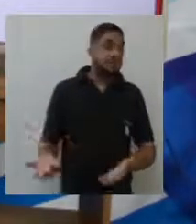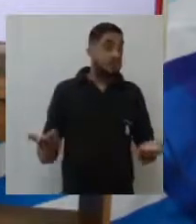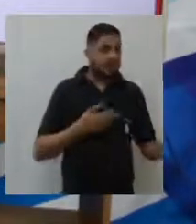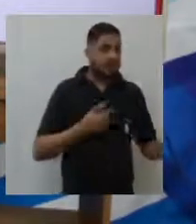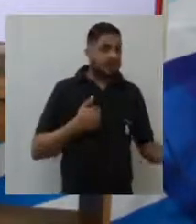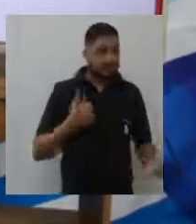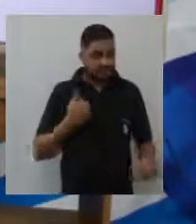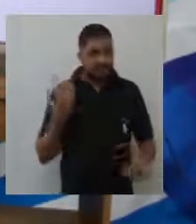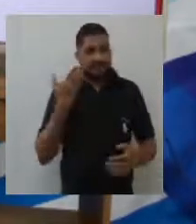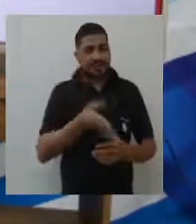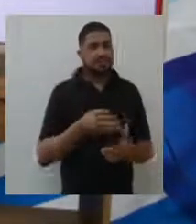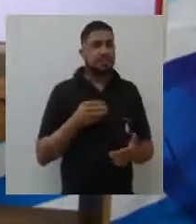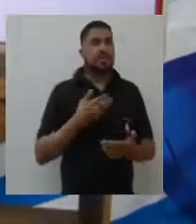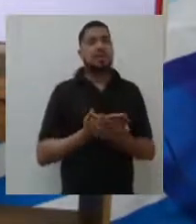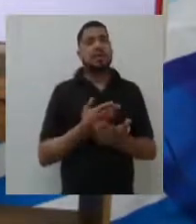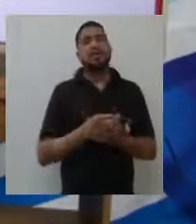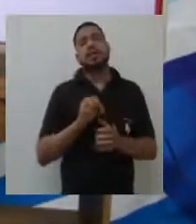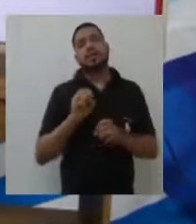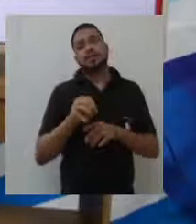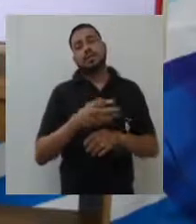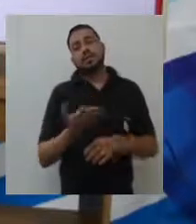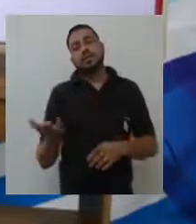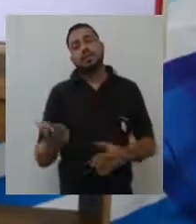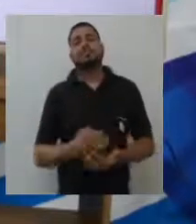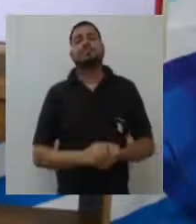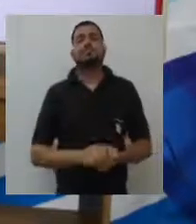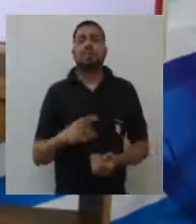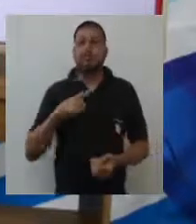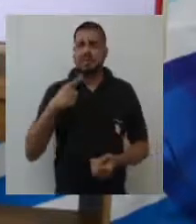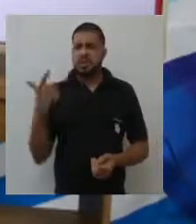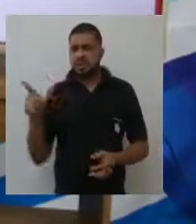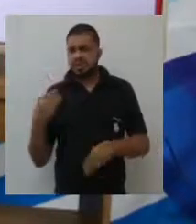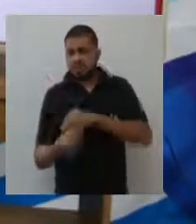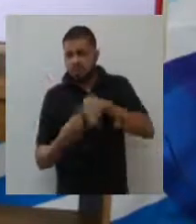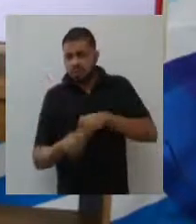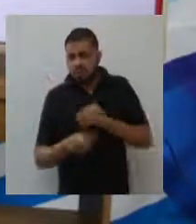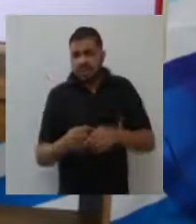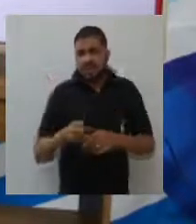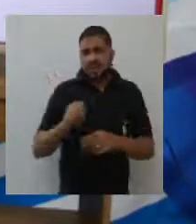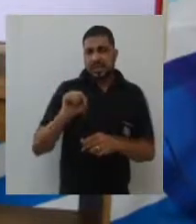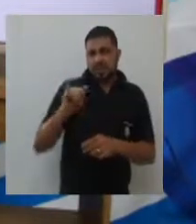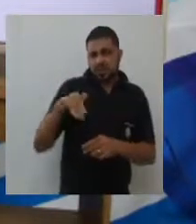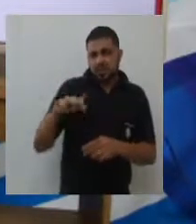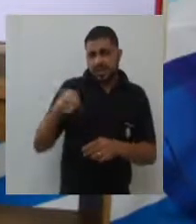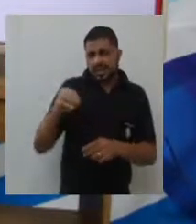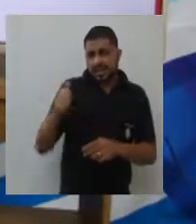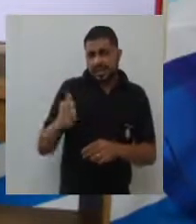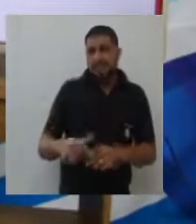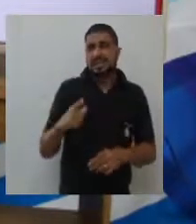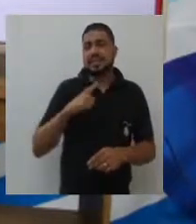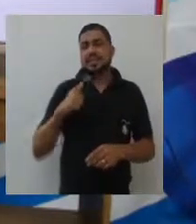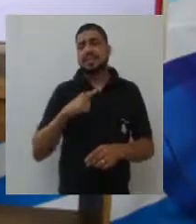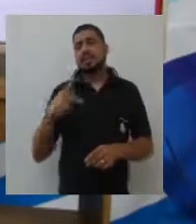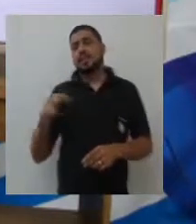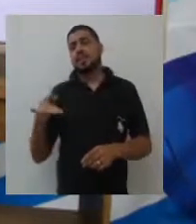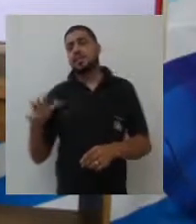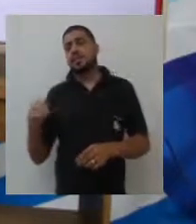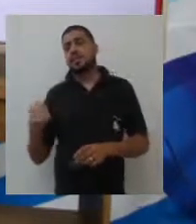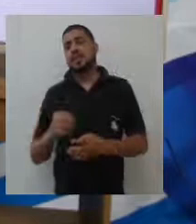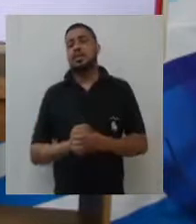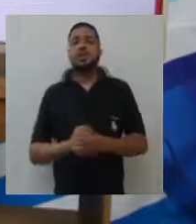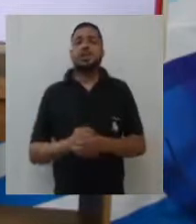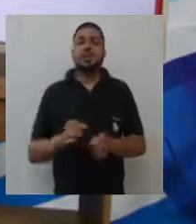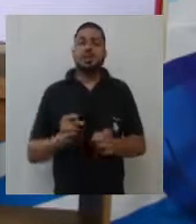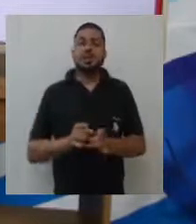para aí, fazer um aulão para vocês. Existe alguma outra solução, sem ser a iônica, que possua partículas dispersas de íons?